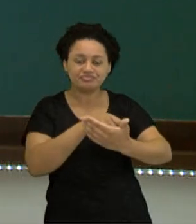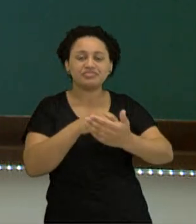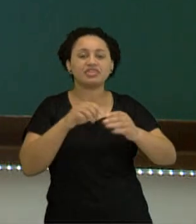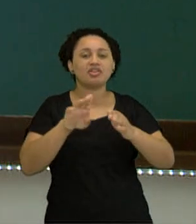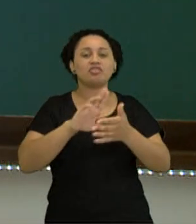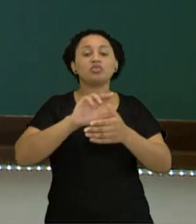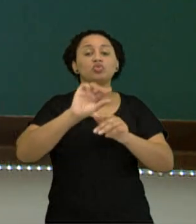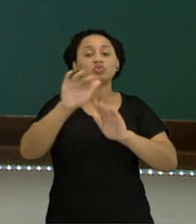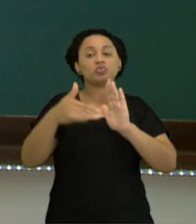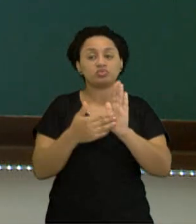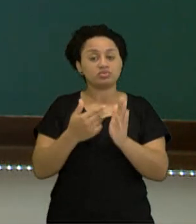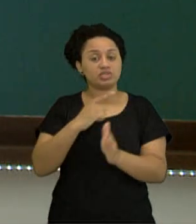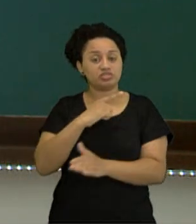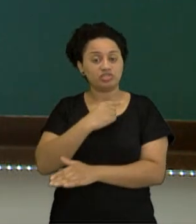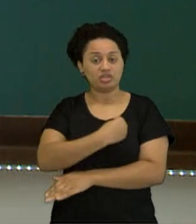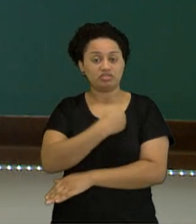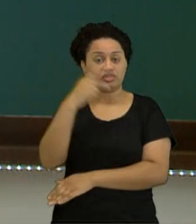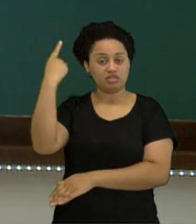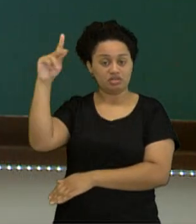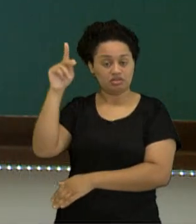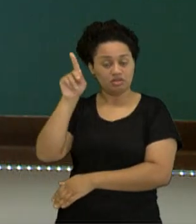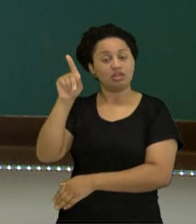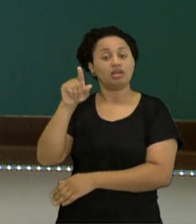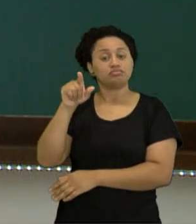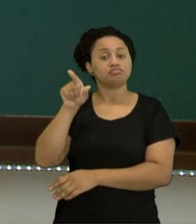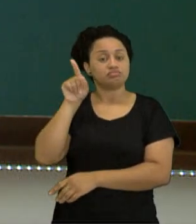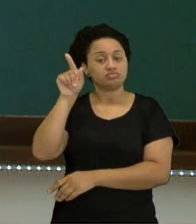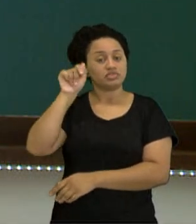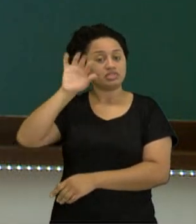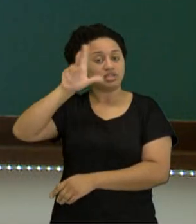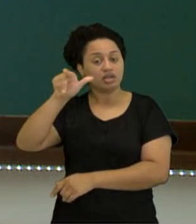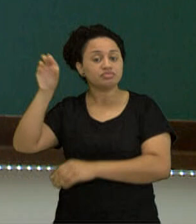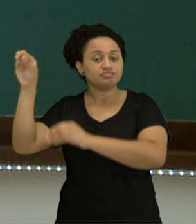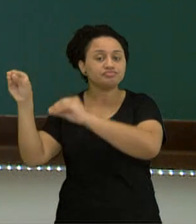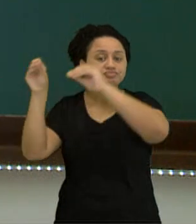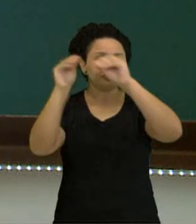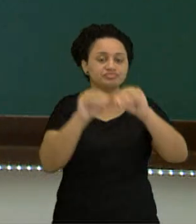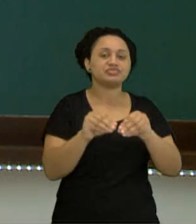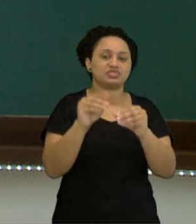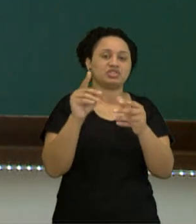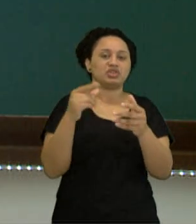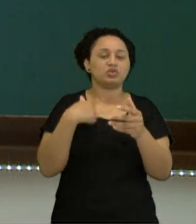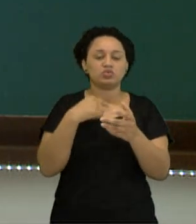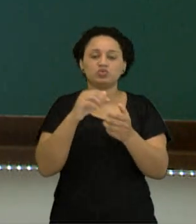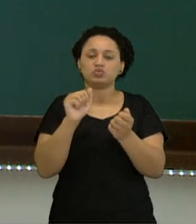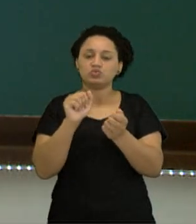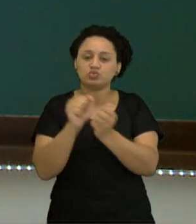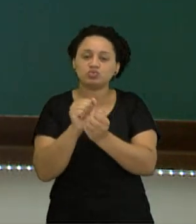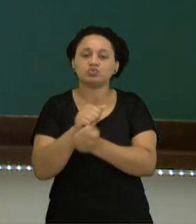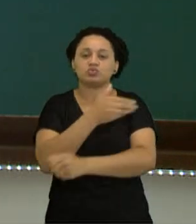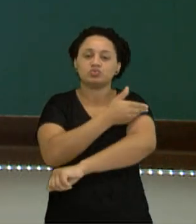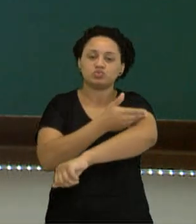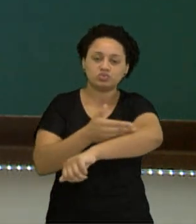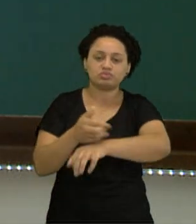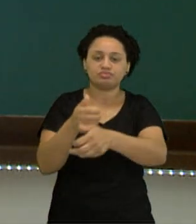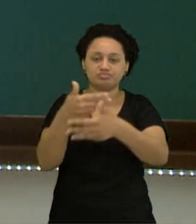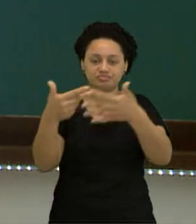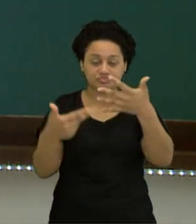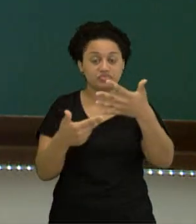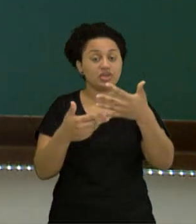suas terras natais, no continente africano, eles trouxeram com eles. Claro que nem todo momento era